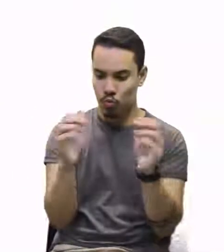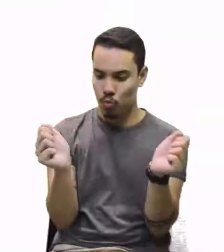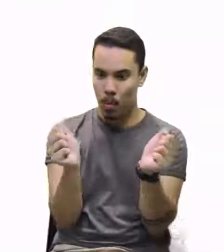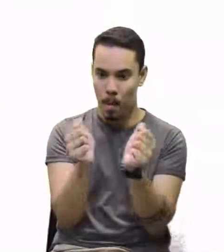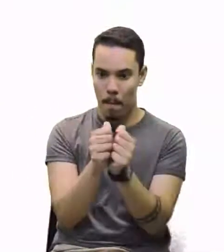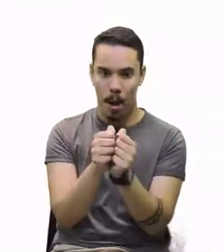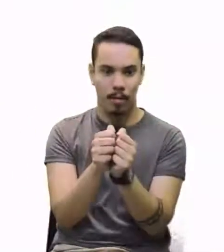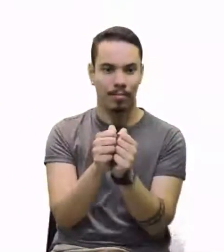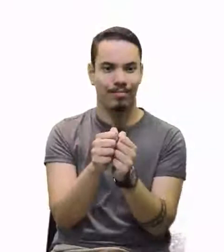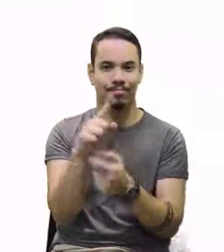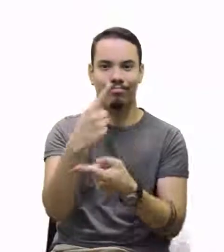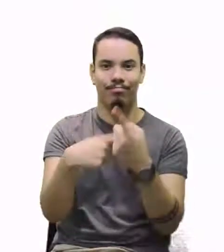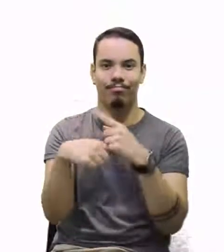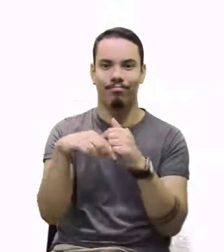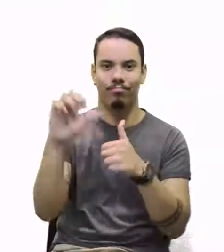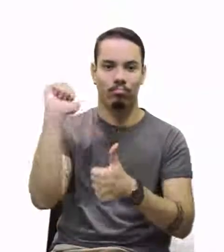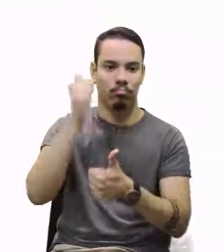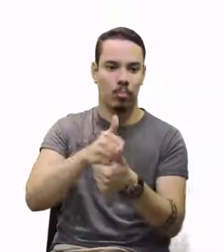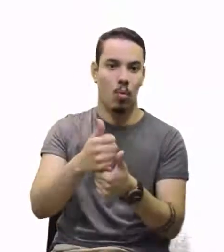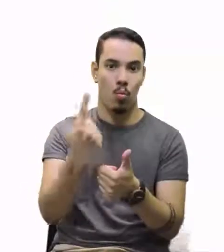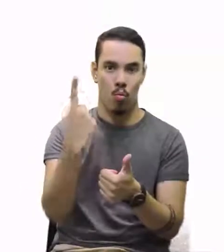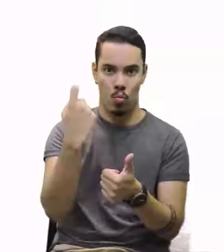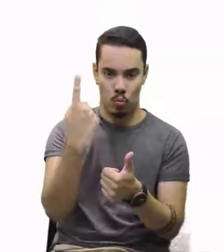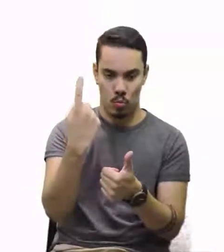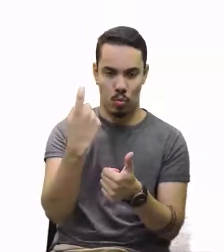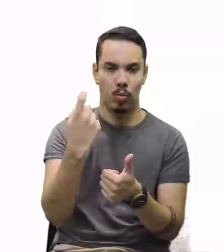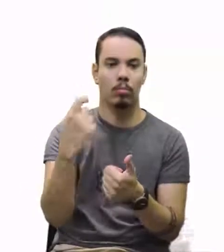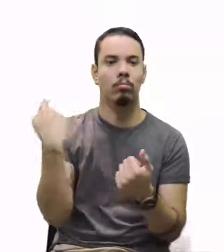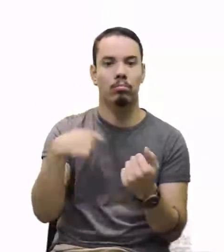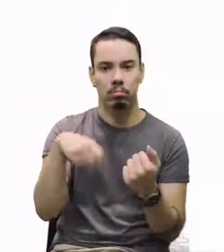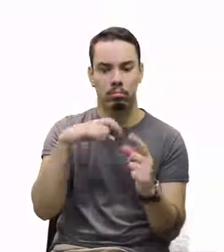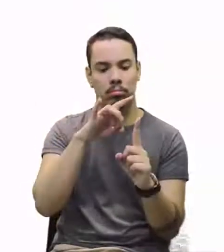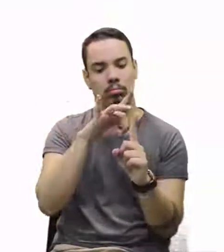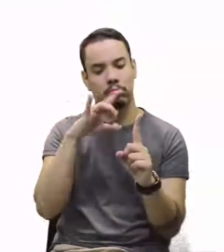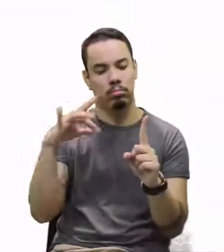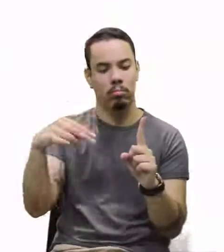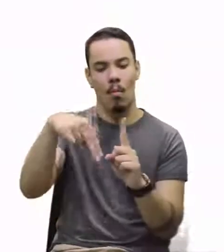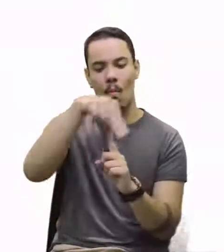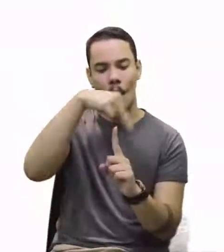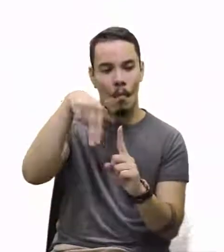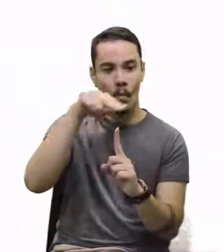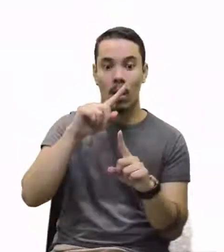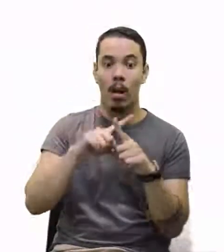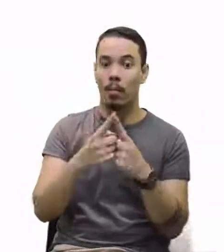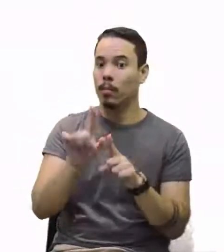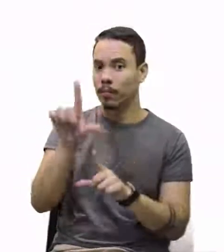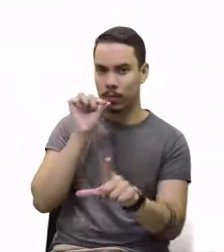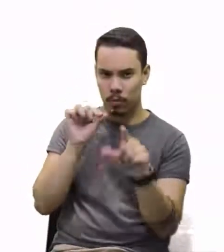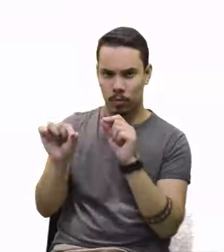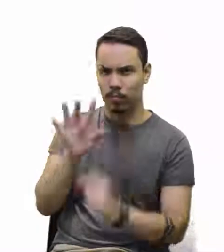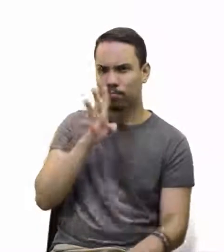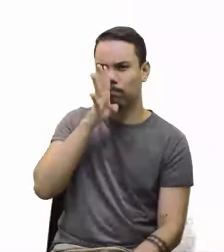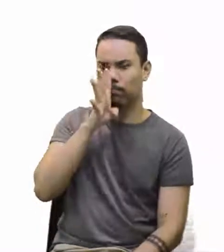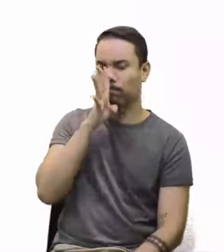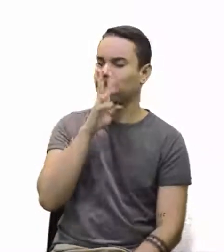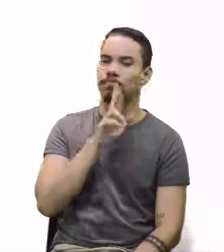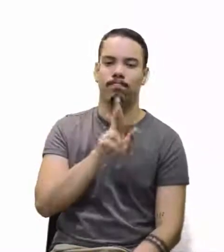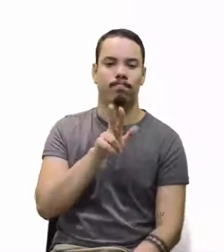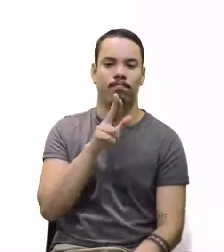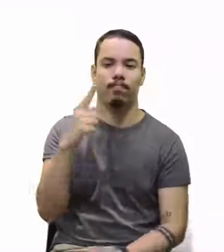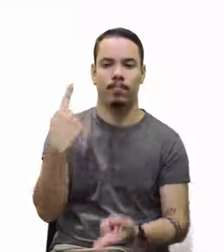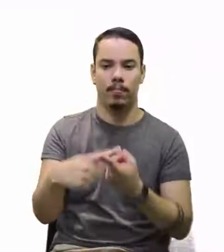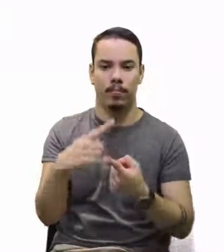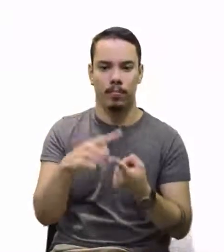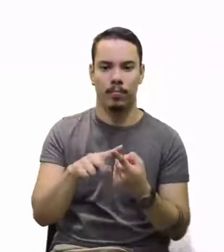ter um isolamento. Esses compostos não são escolhidos à toa. O